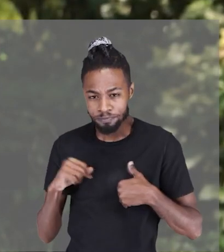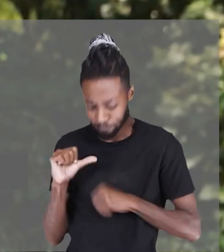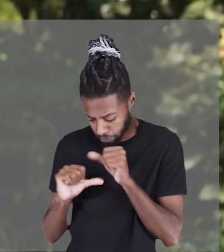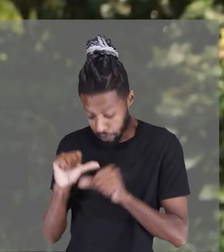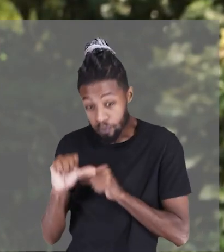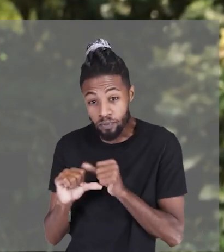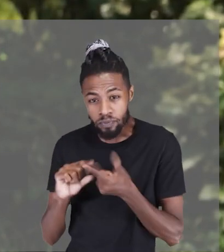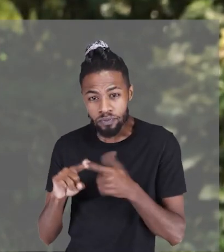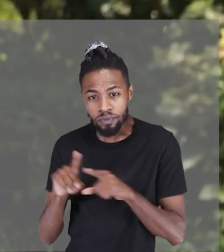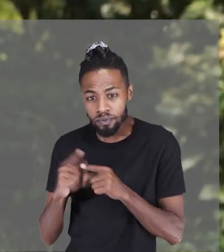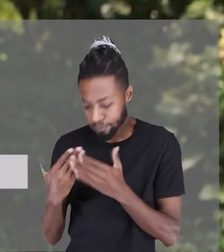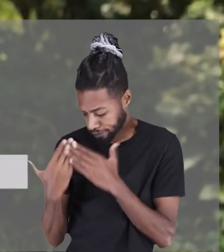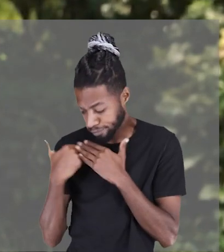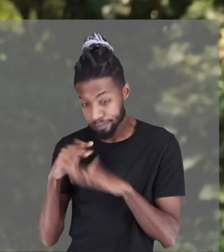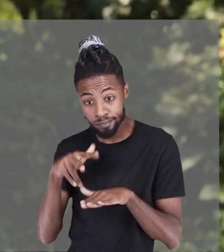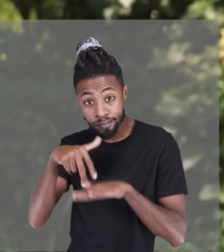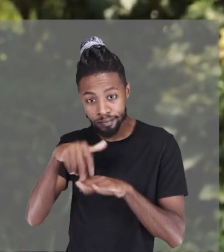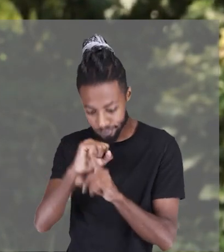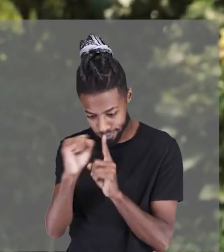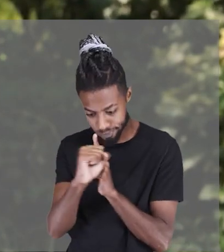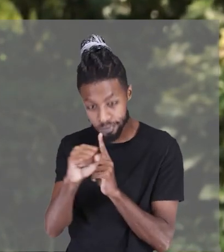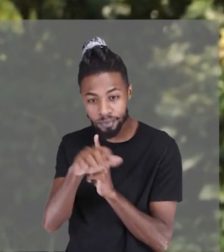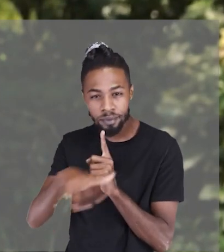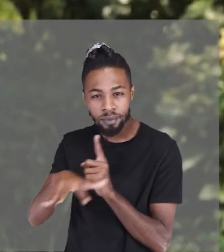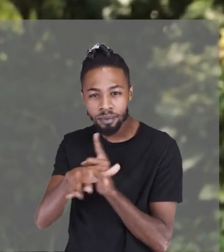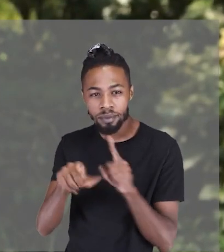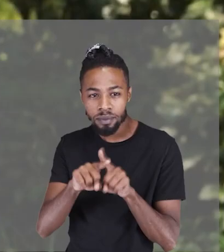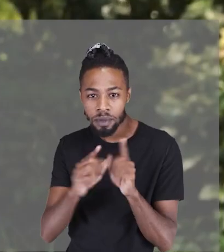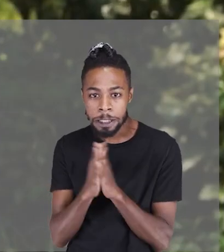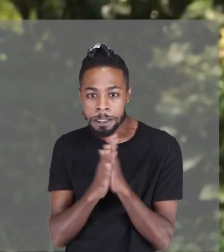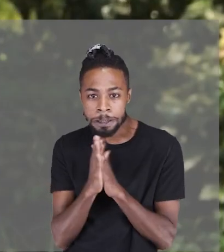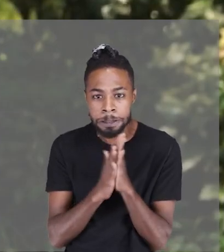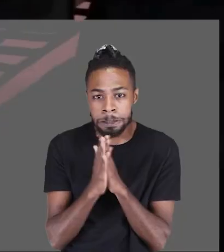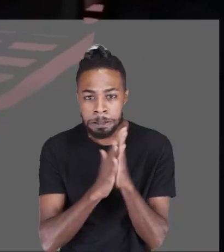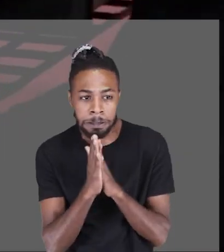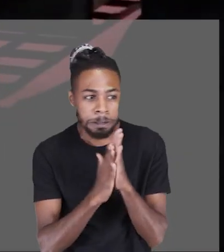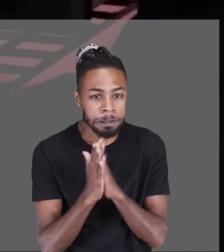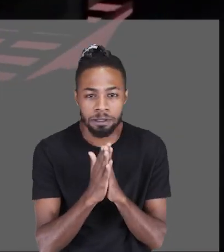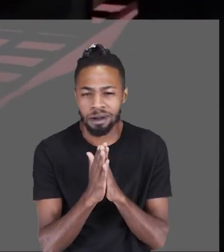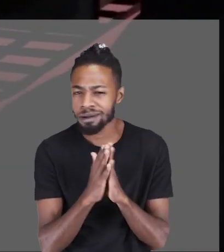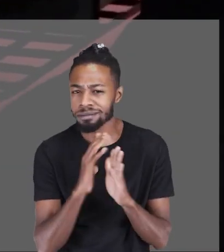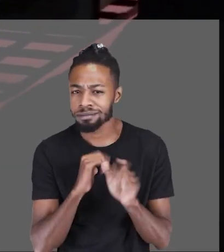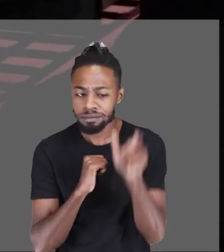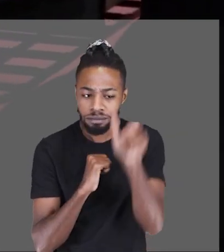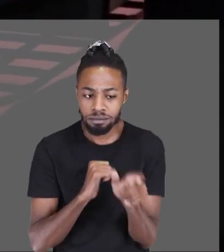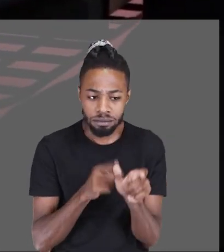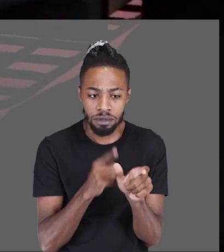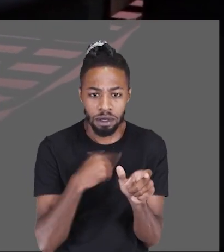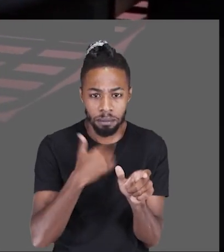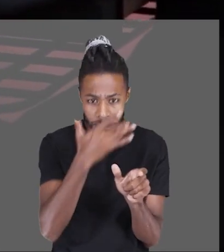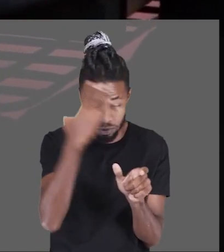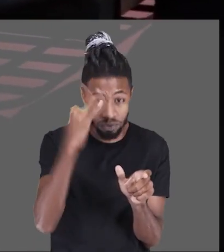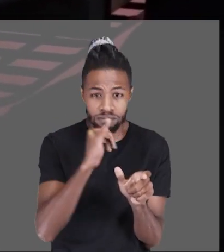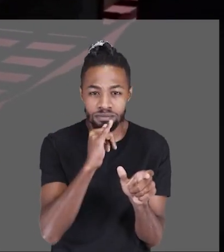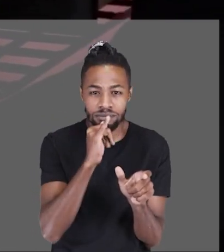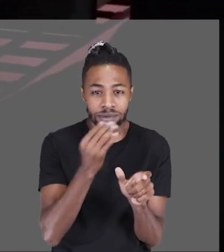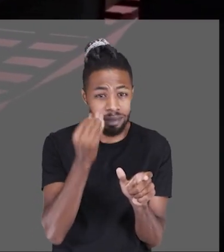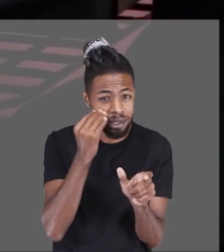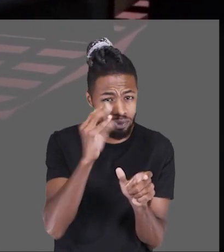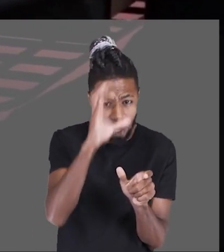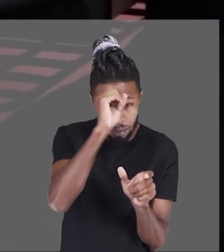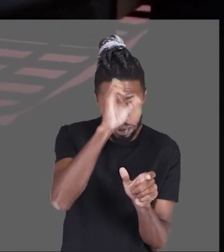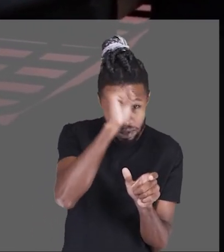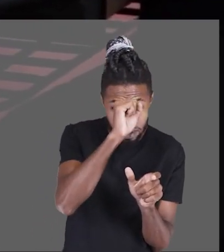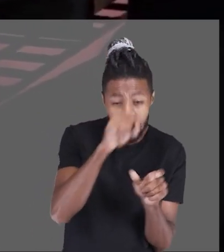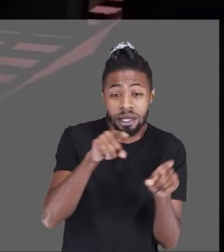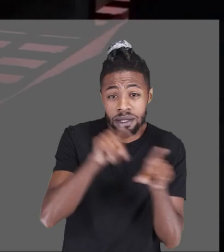Os papéis sociais, as expectativas que as pessoas têm sobre o seu comportamento vão mudando e que para quem está tentando aprender, grande parte da energia está sendo